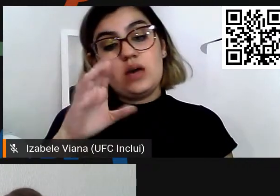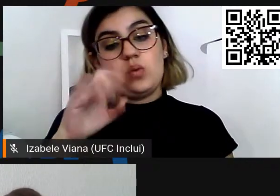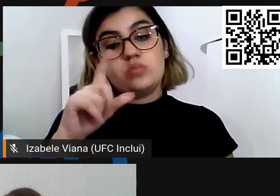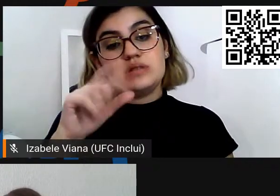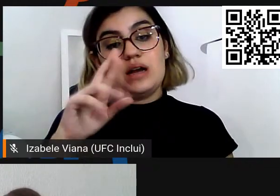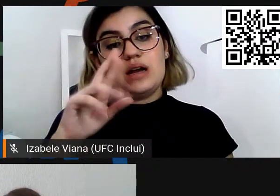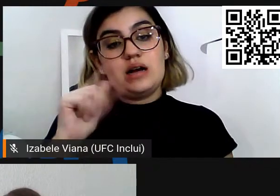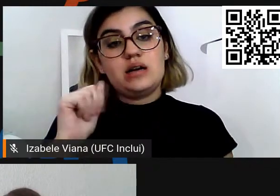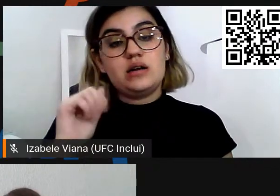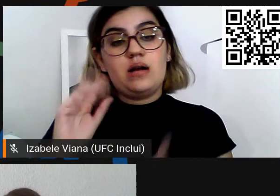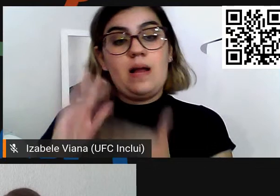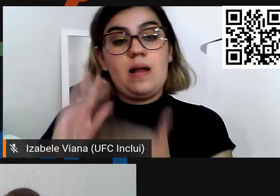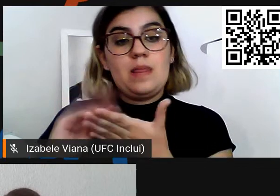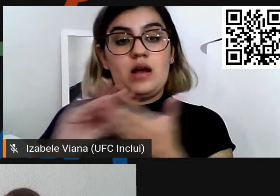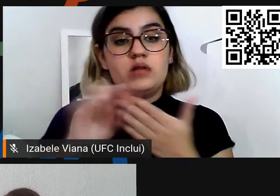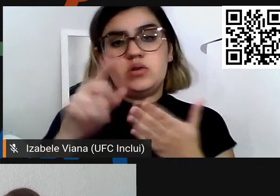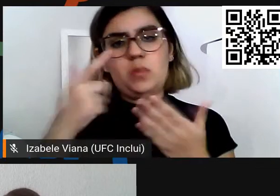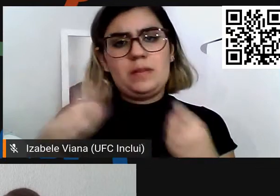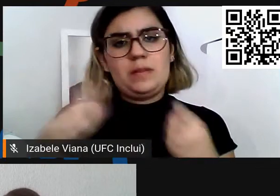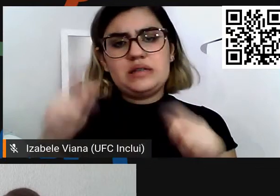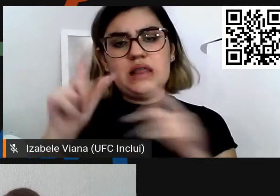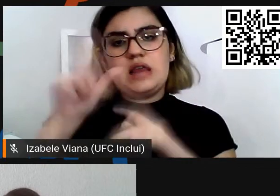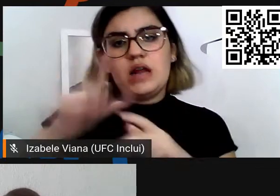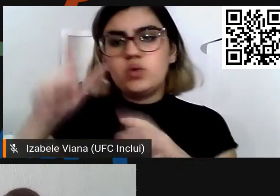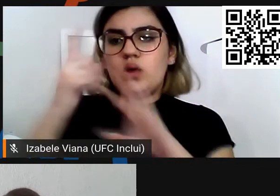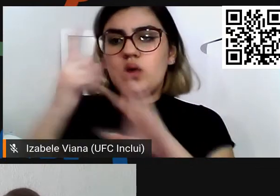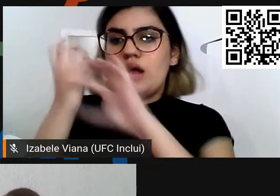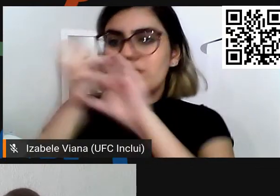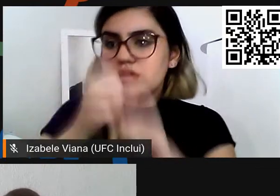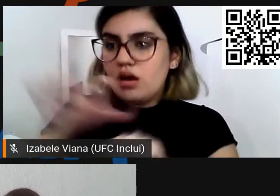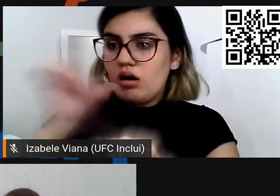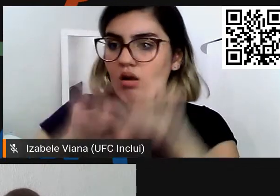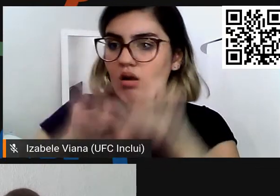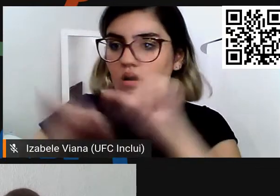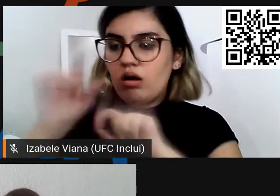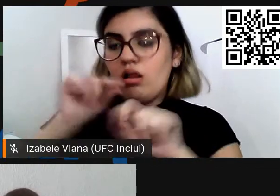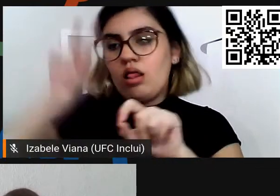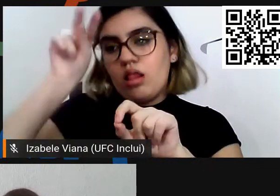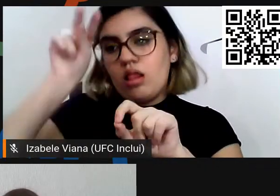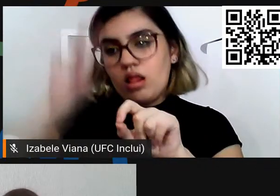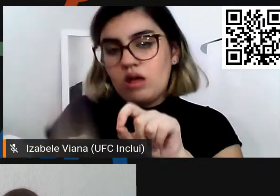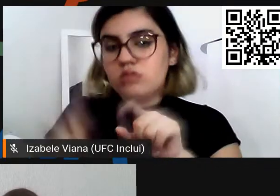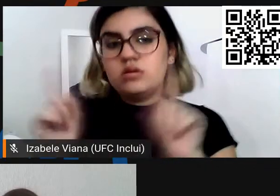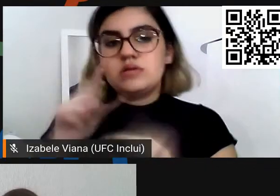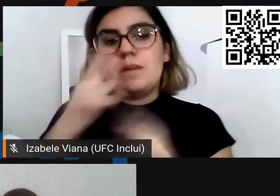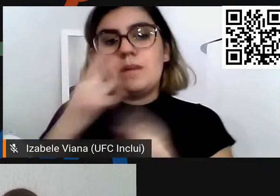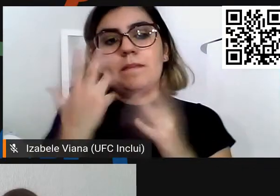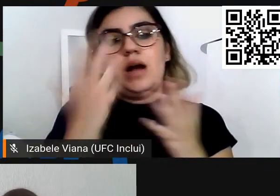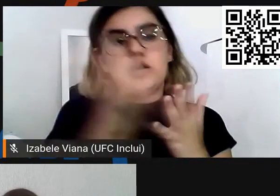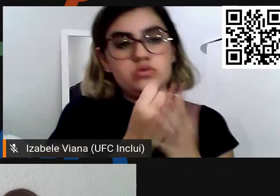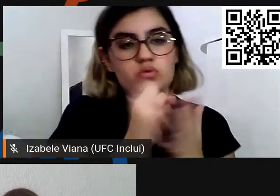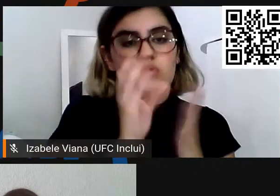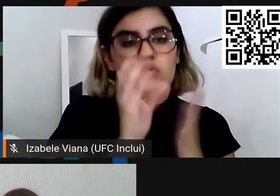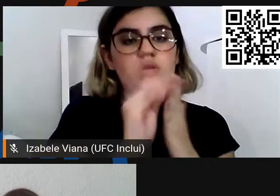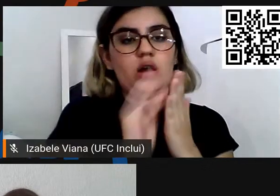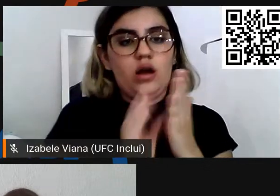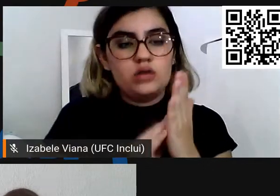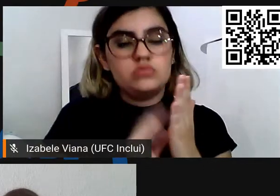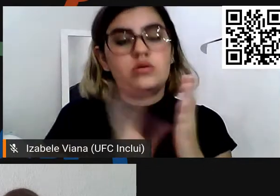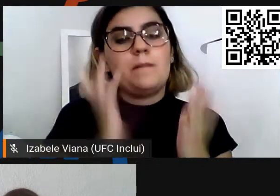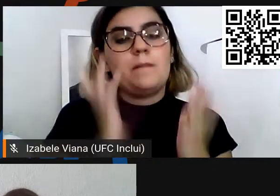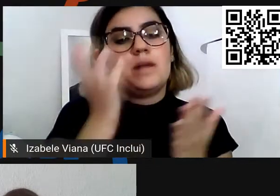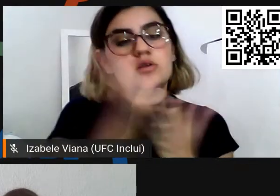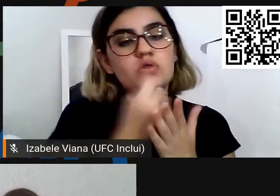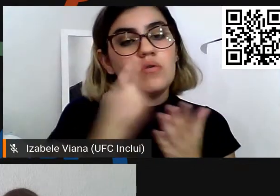Você foi lá no Sinan, na SH, enfim, baixou os dados e viu qual foi a frequência